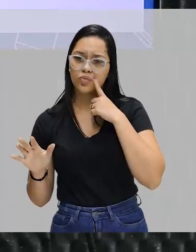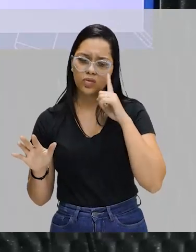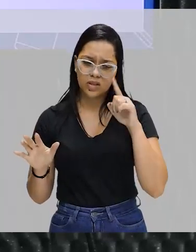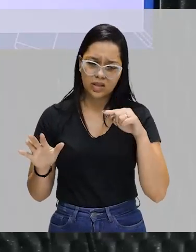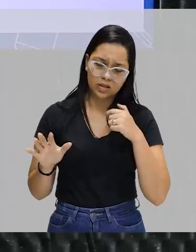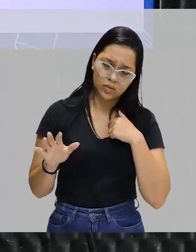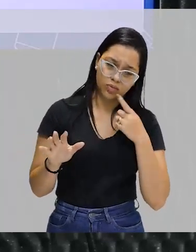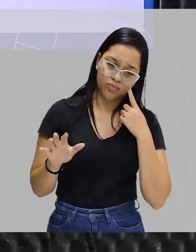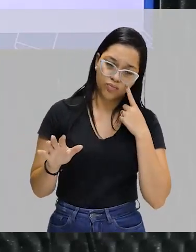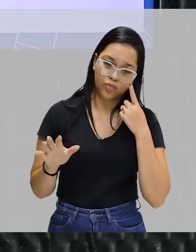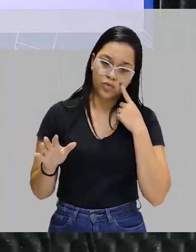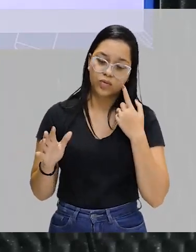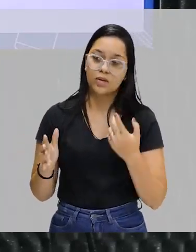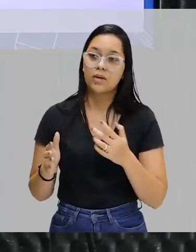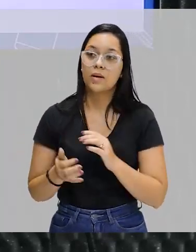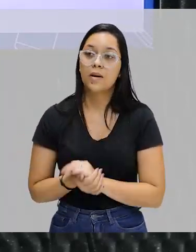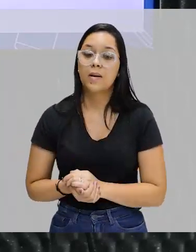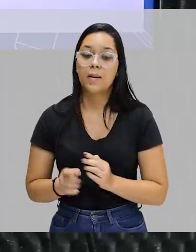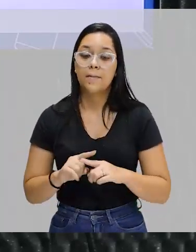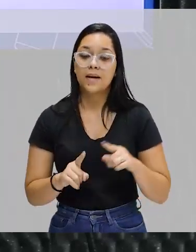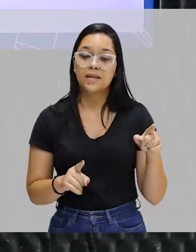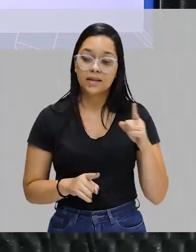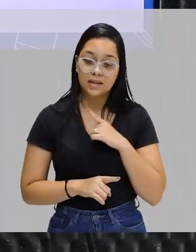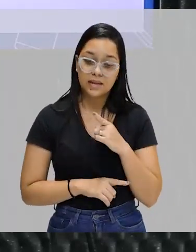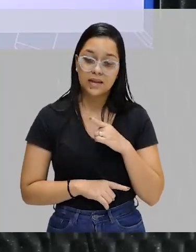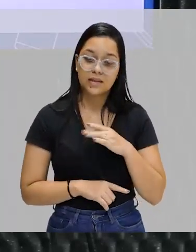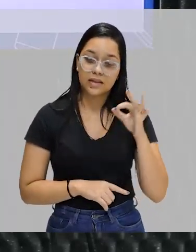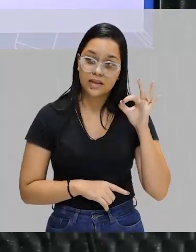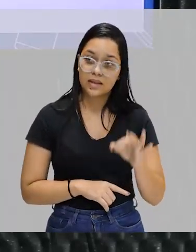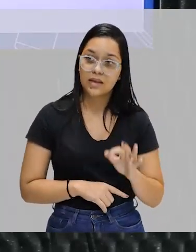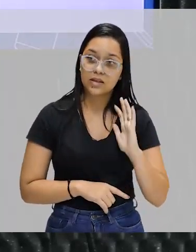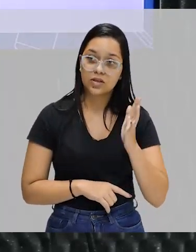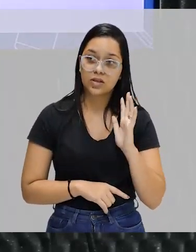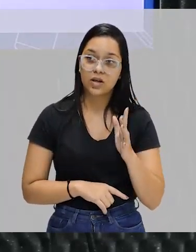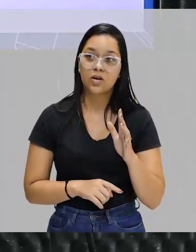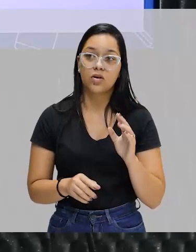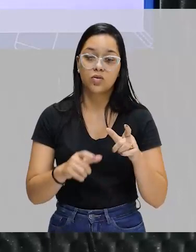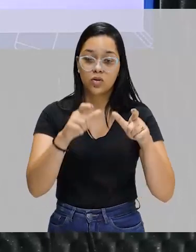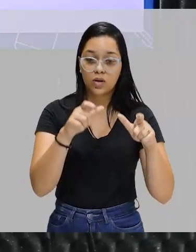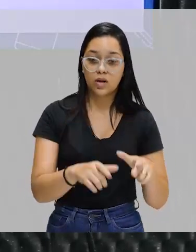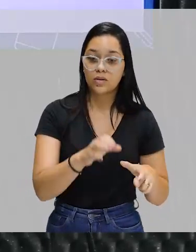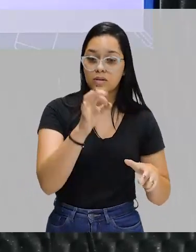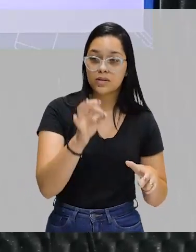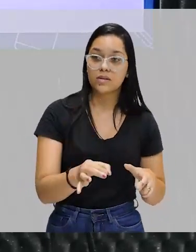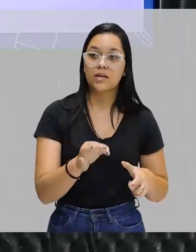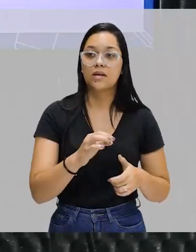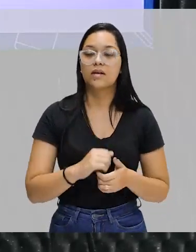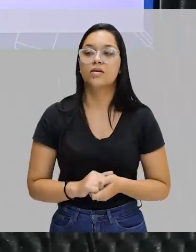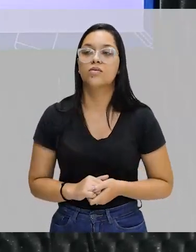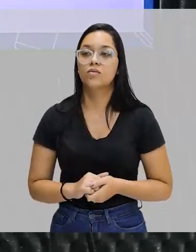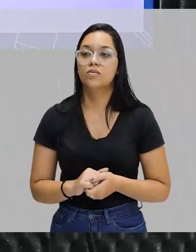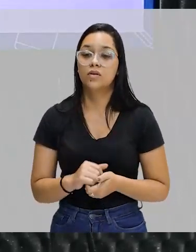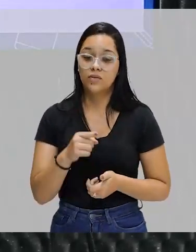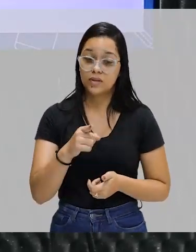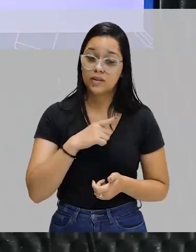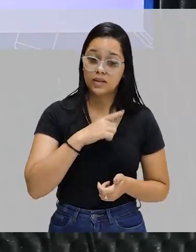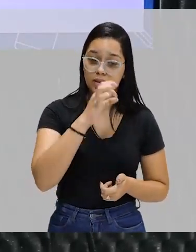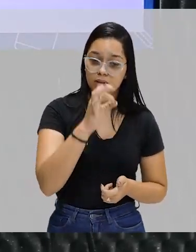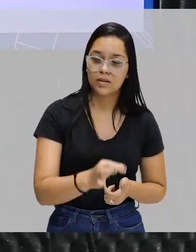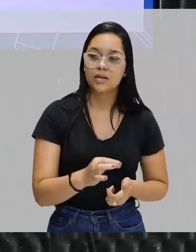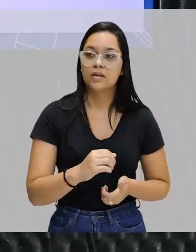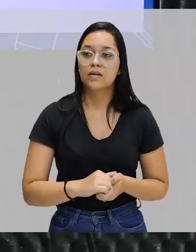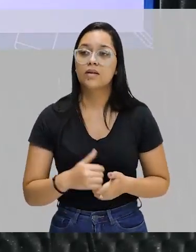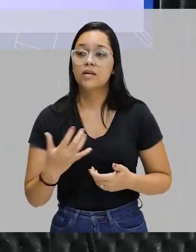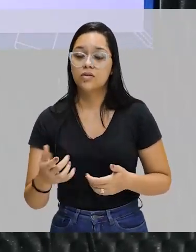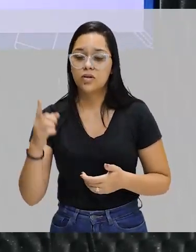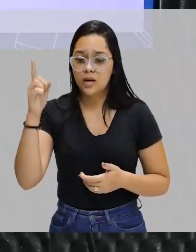Estou em dúvida entre essas duas. Aqui você tem certeza, você já encaixa ali no local correto. Já coloca aquelas duas que você tem certeza.